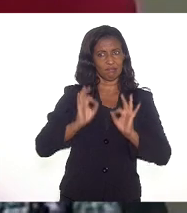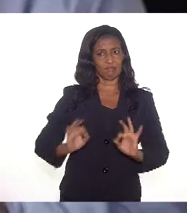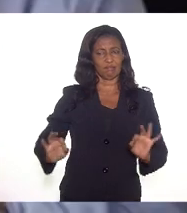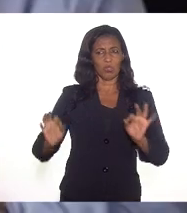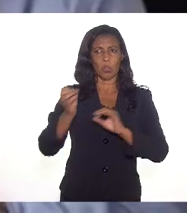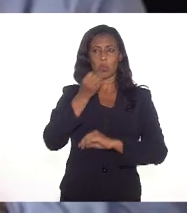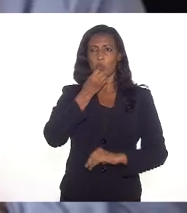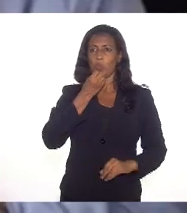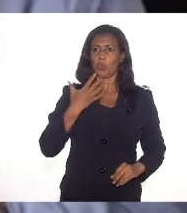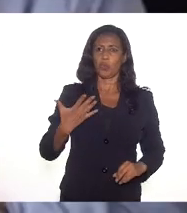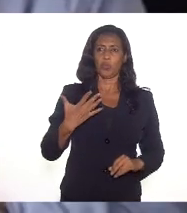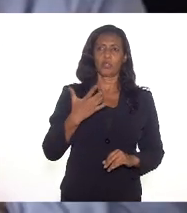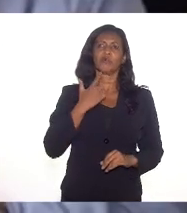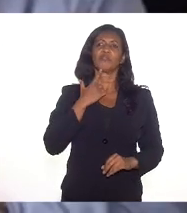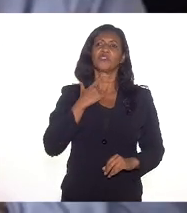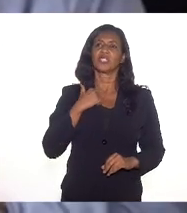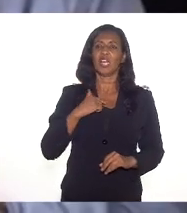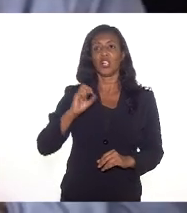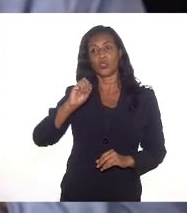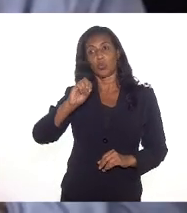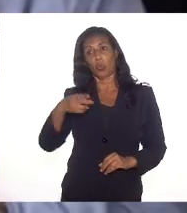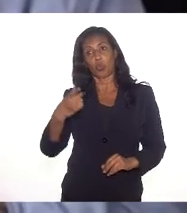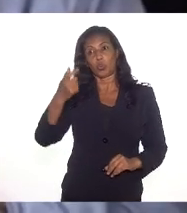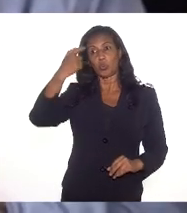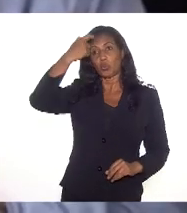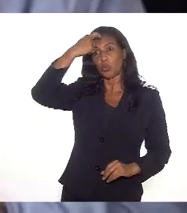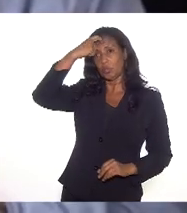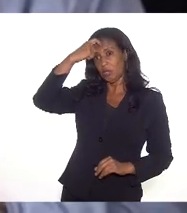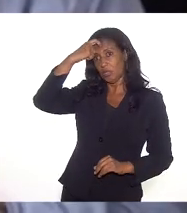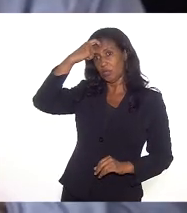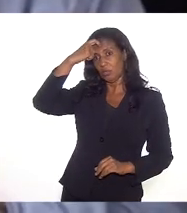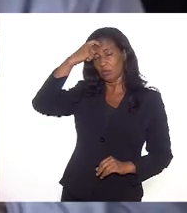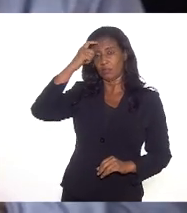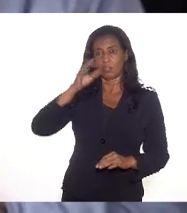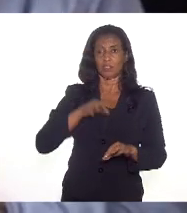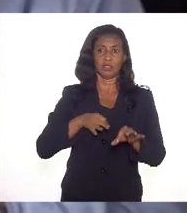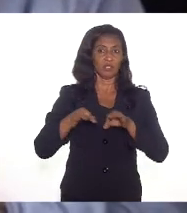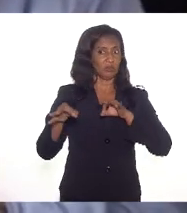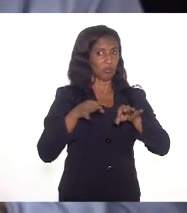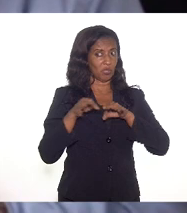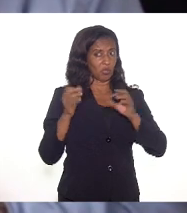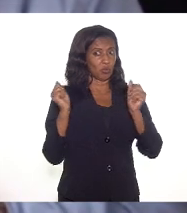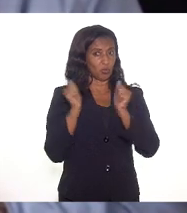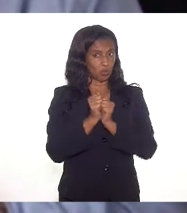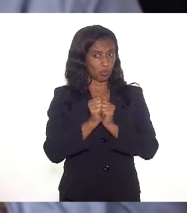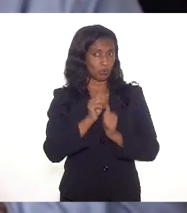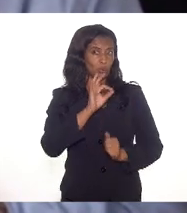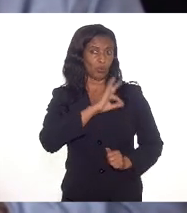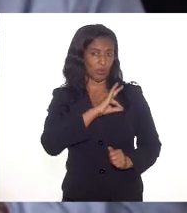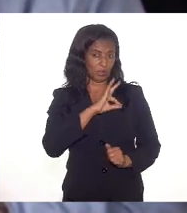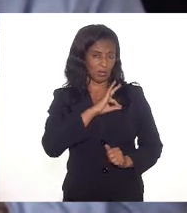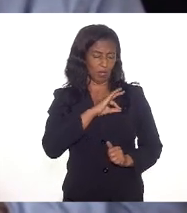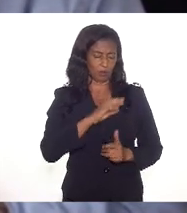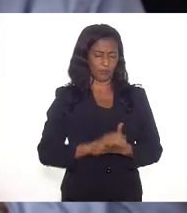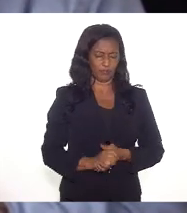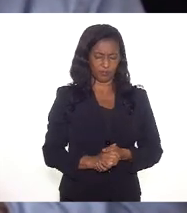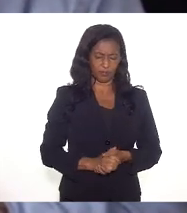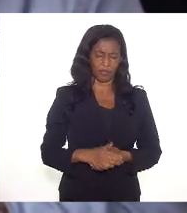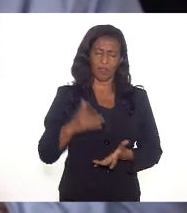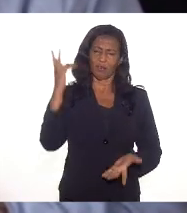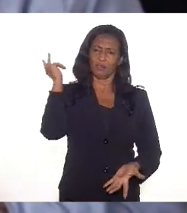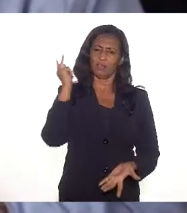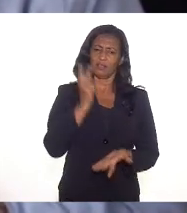boa vontade ou bom juízo nesse projeto junto aos policiais. Toda